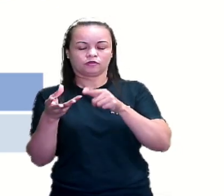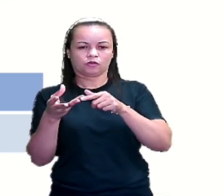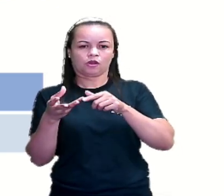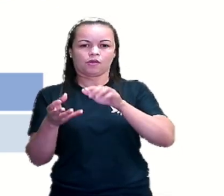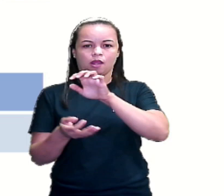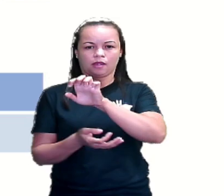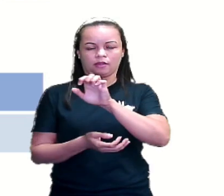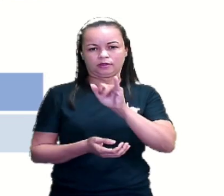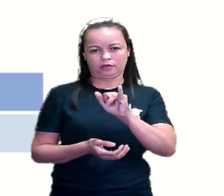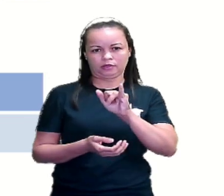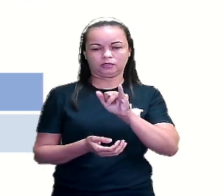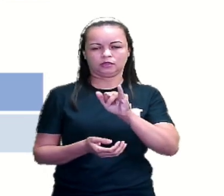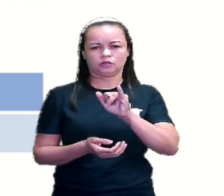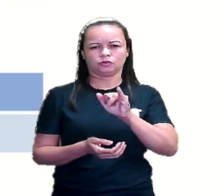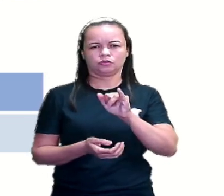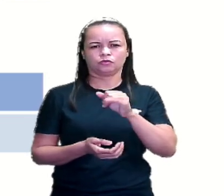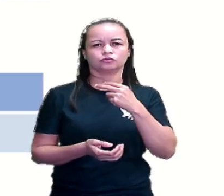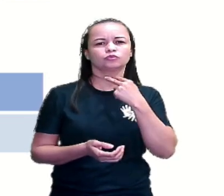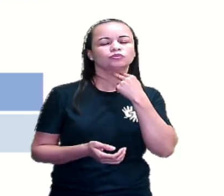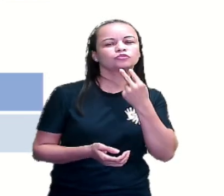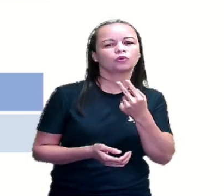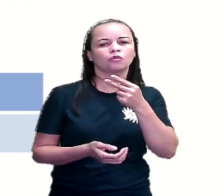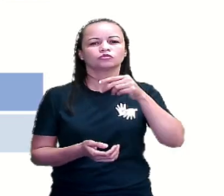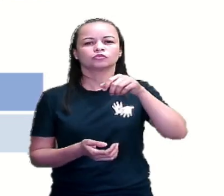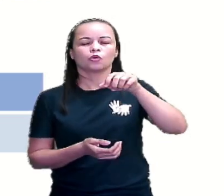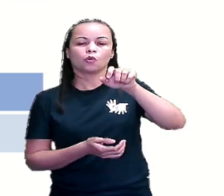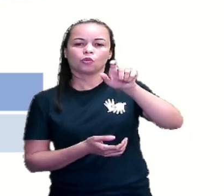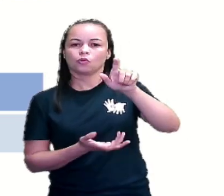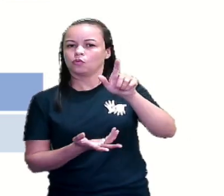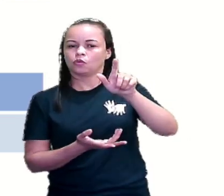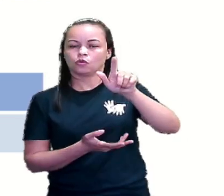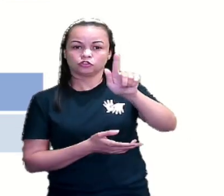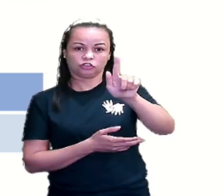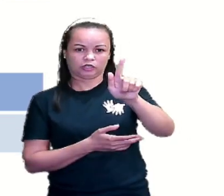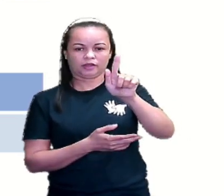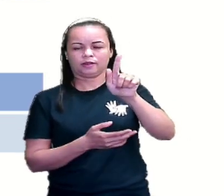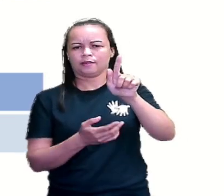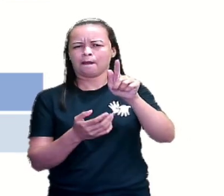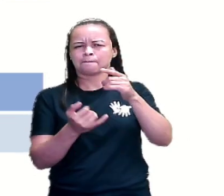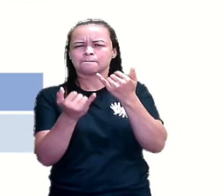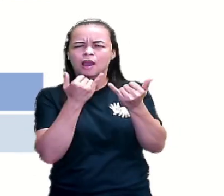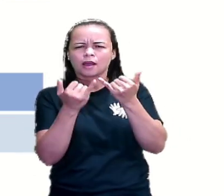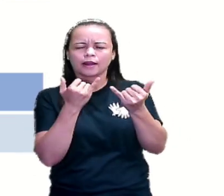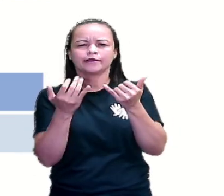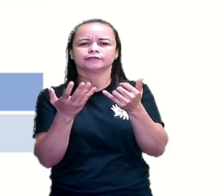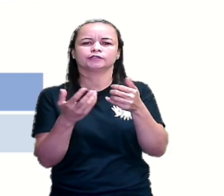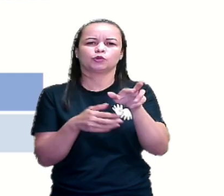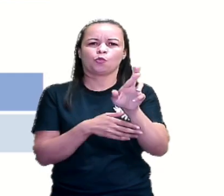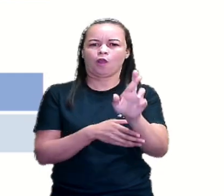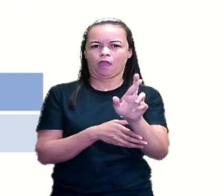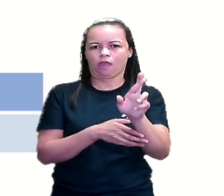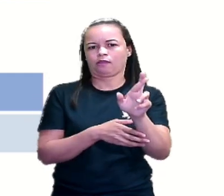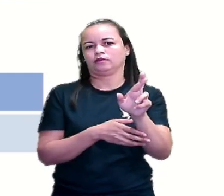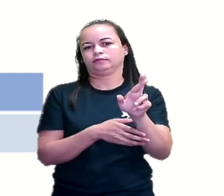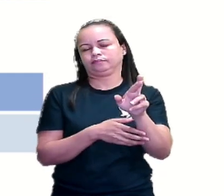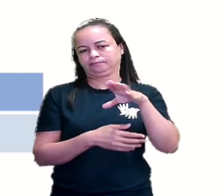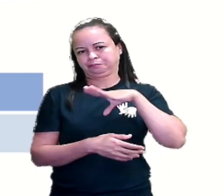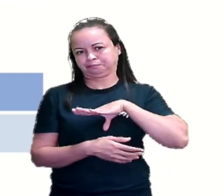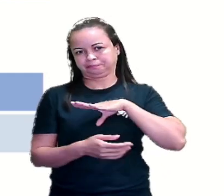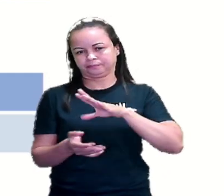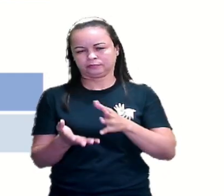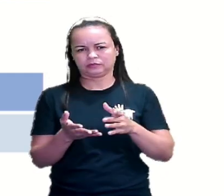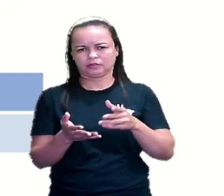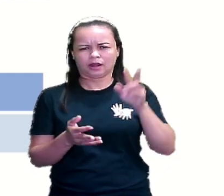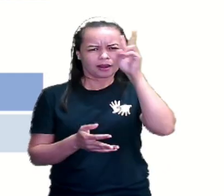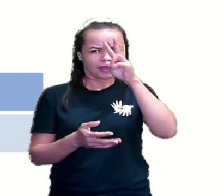da letra G também fica parecido com o R do português. Lembra que eu tinha dito a vocês lá no